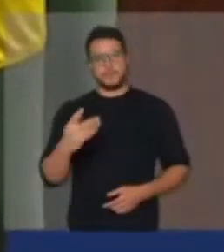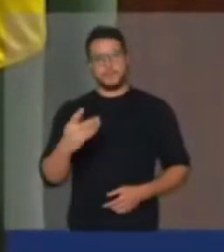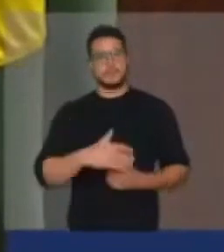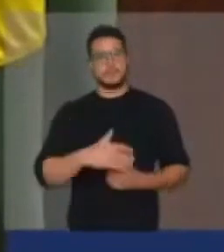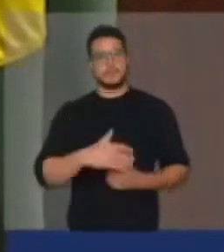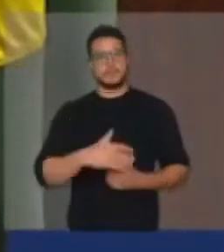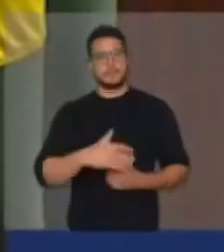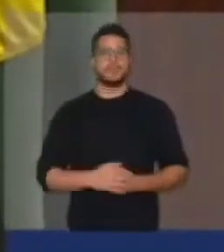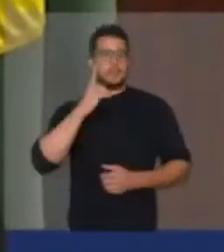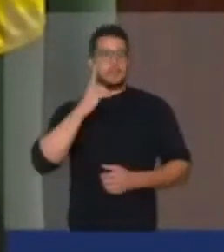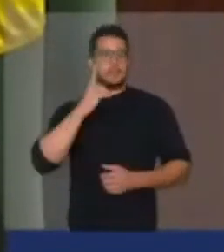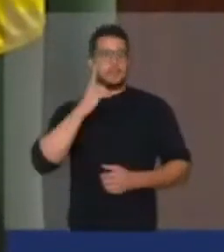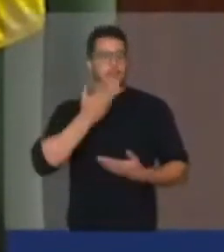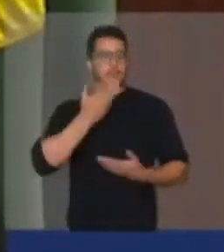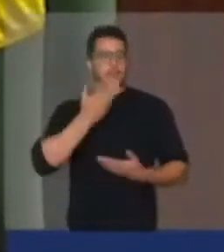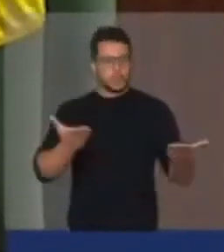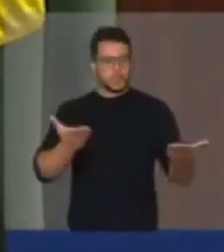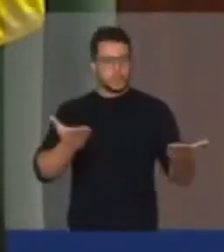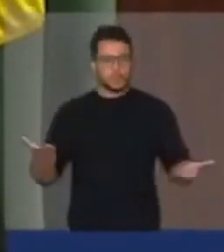quero aqui manifestar